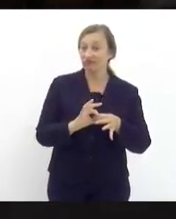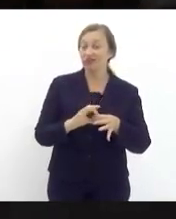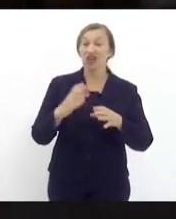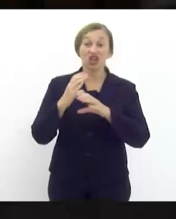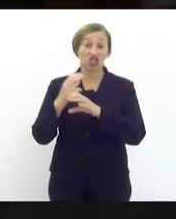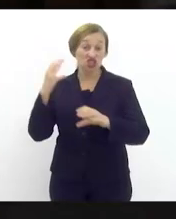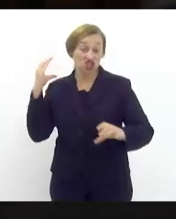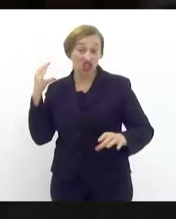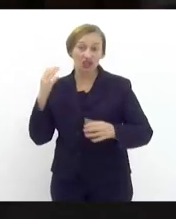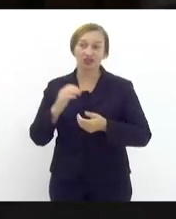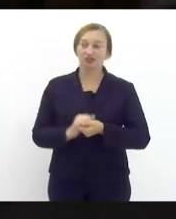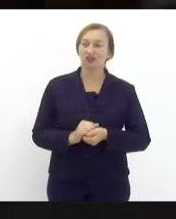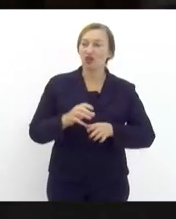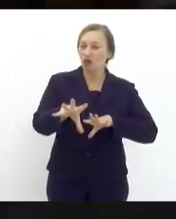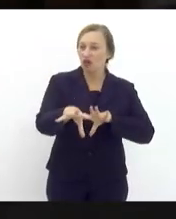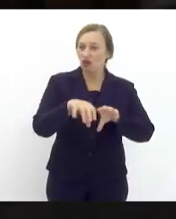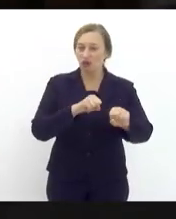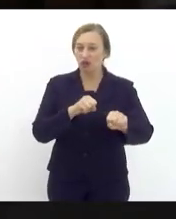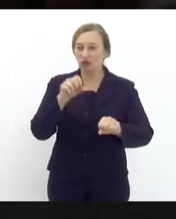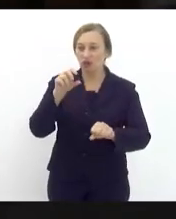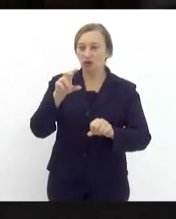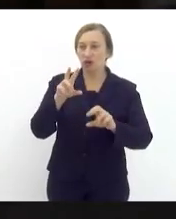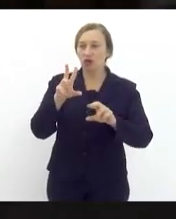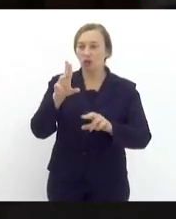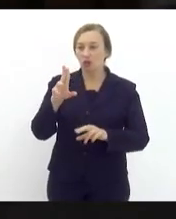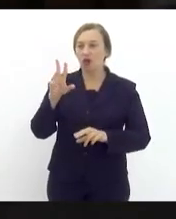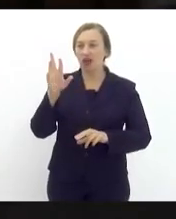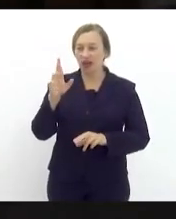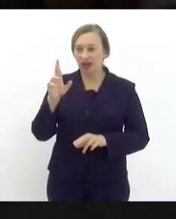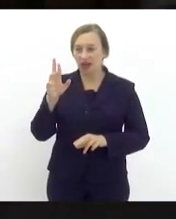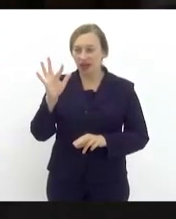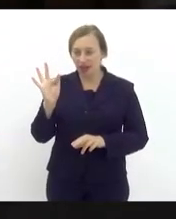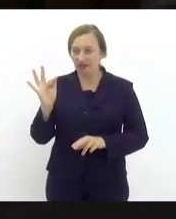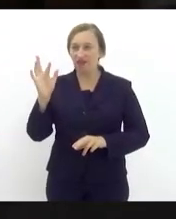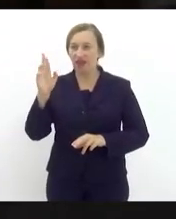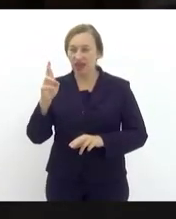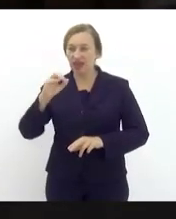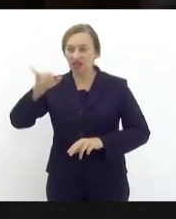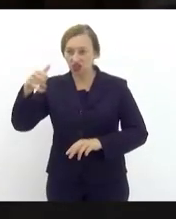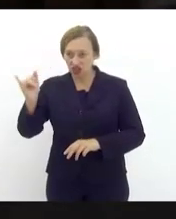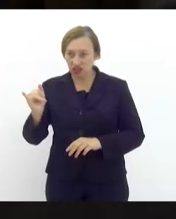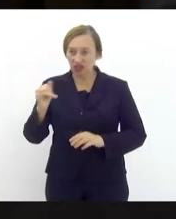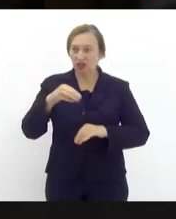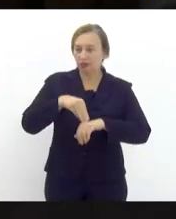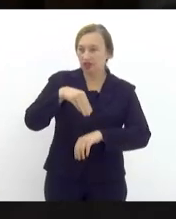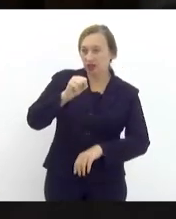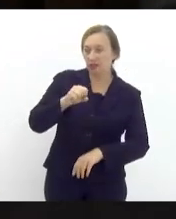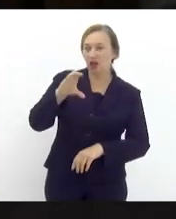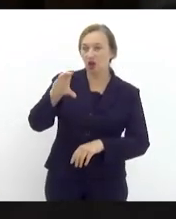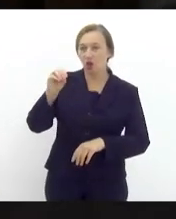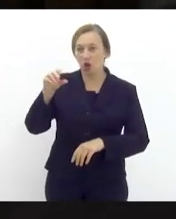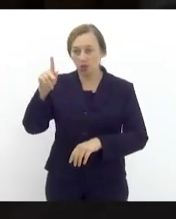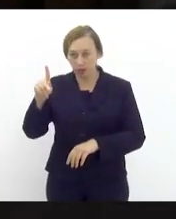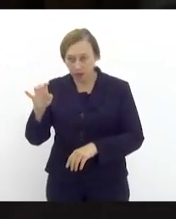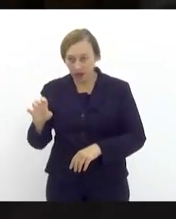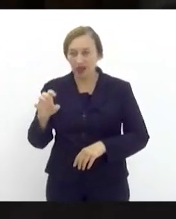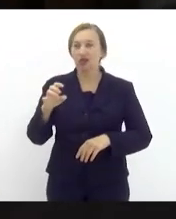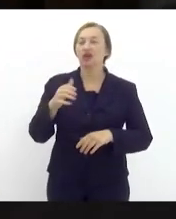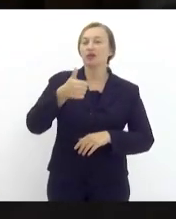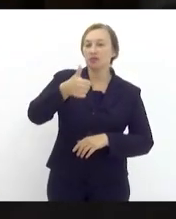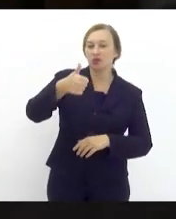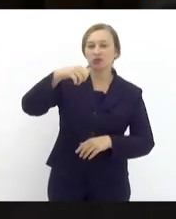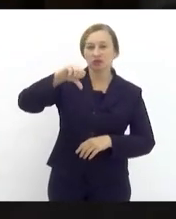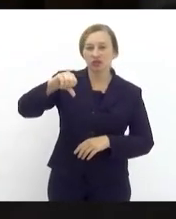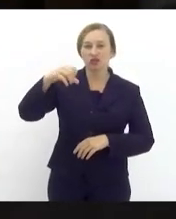civil formado da ufrg começada em transporte pela cop em 1984